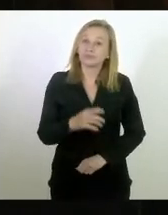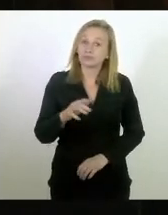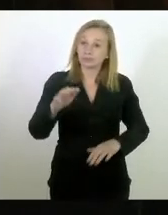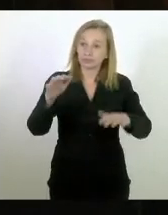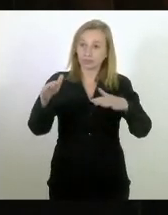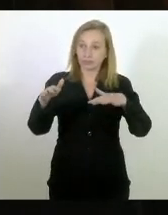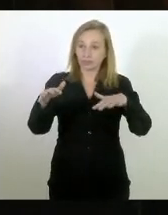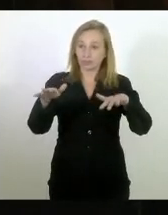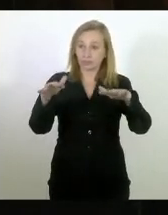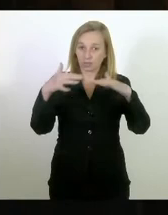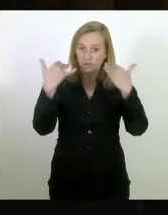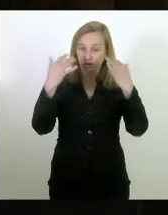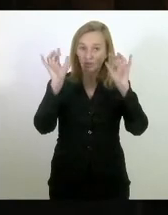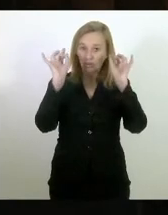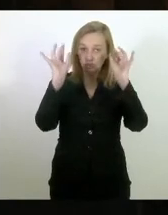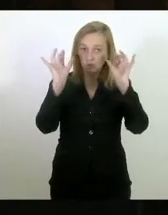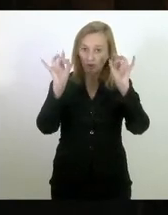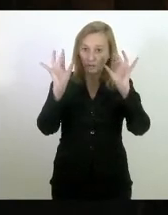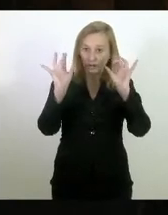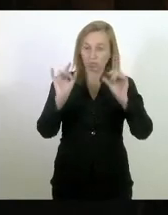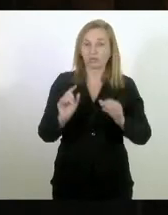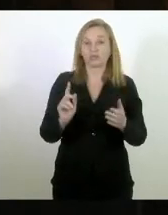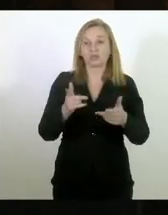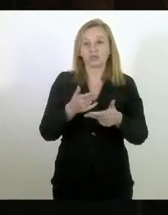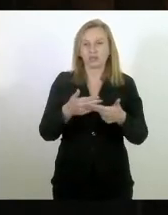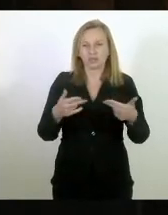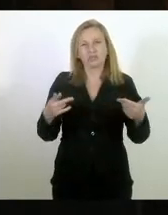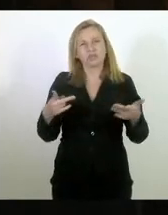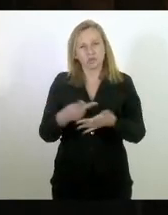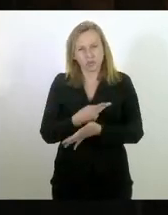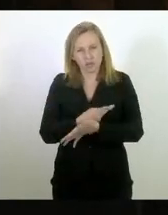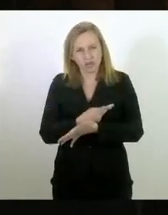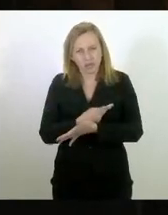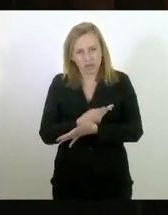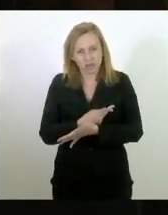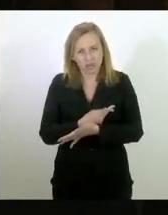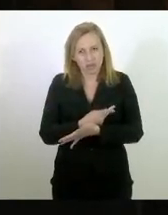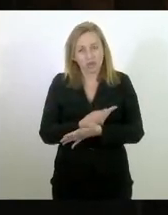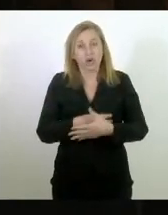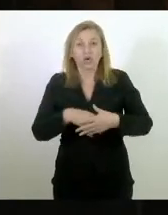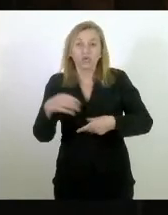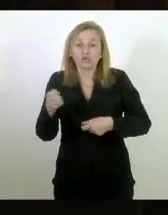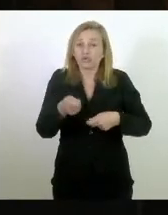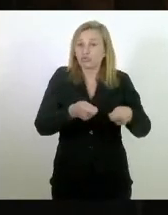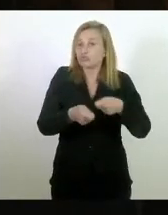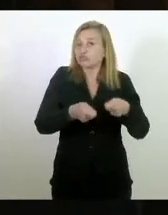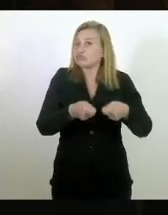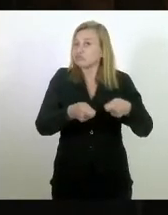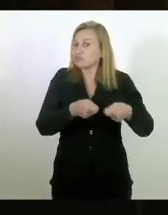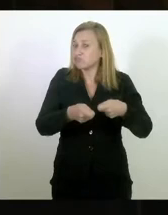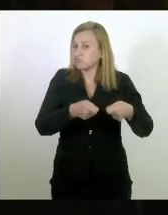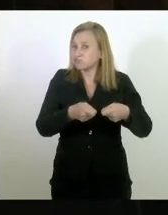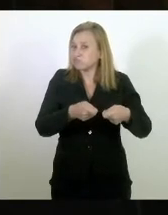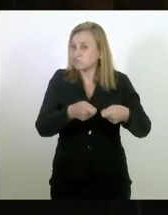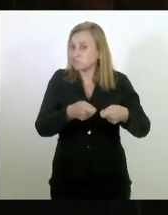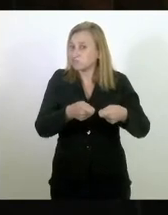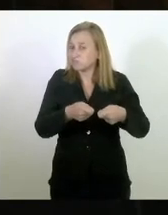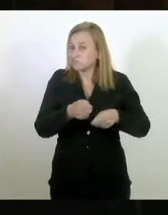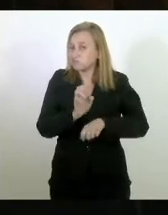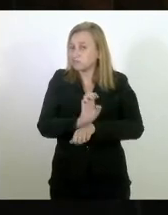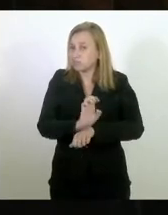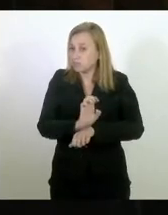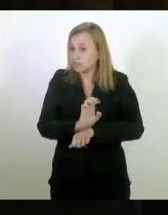atenção para episódios que estão acontecendo tão fugindo absolutamente do controle do